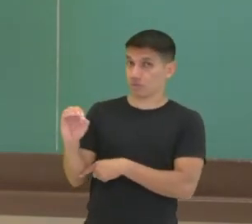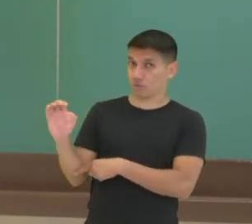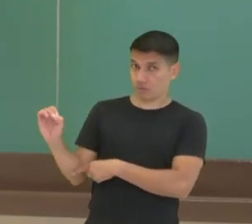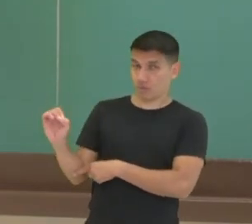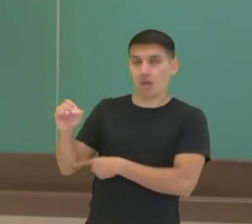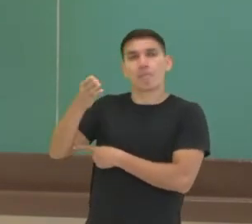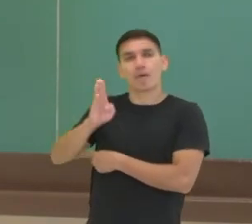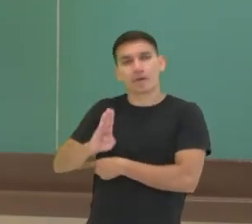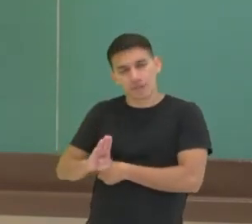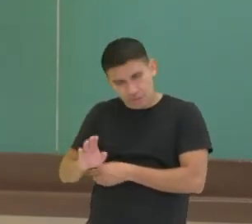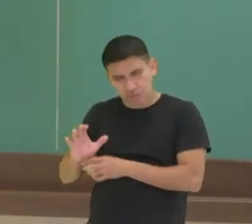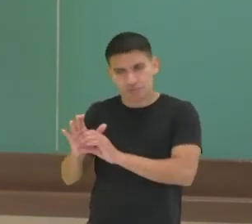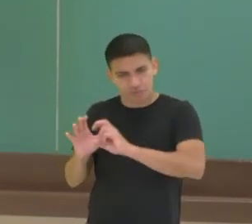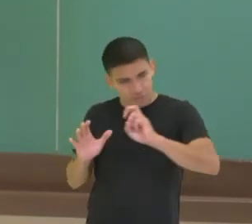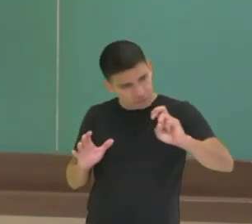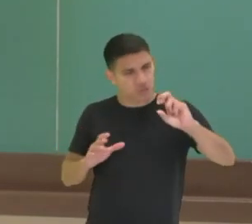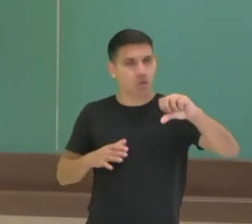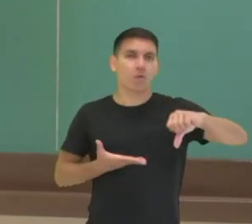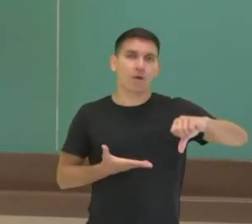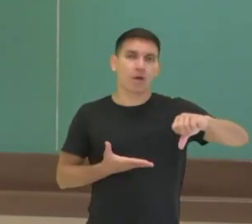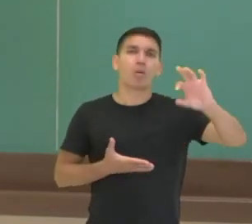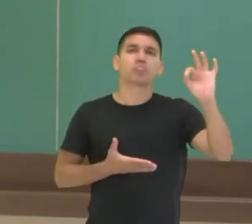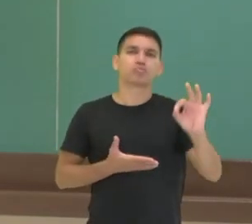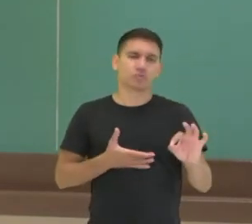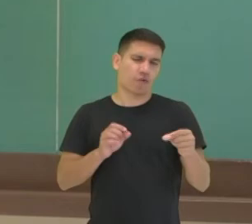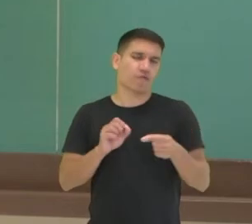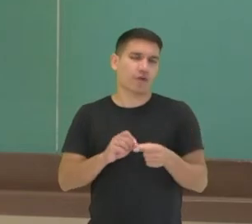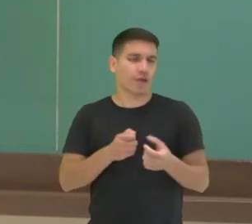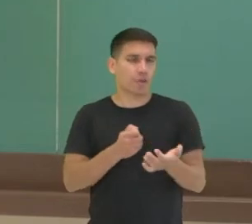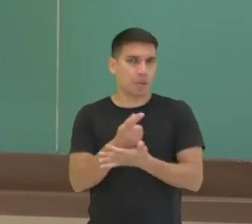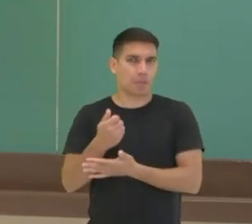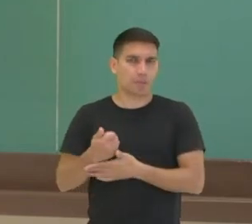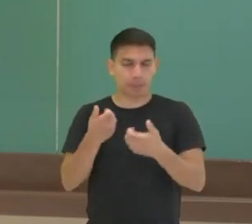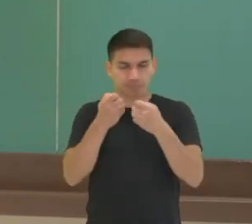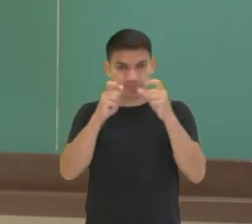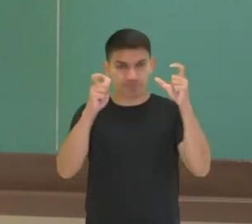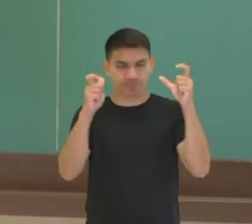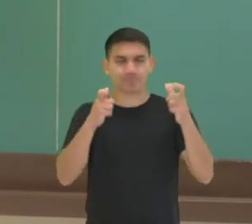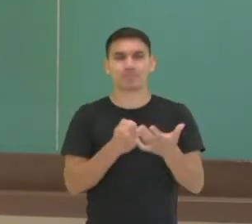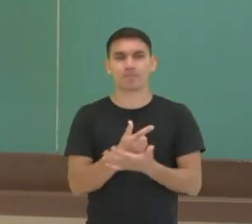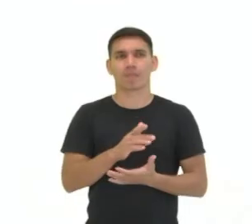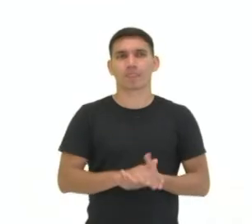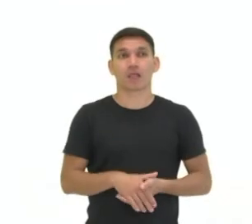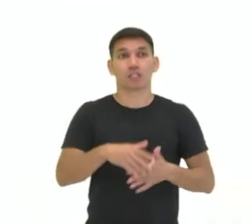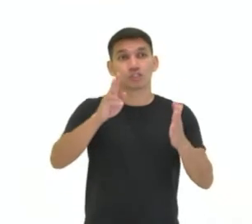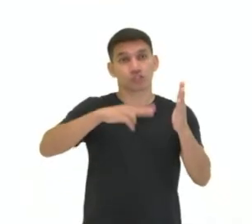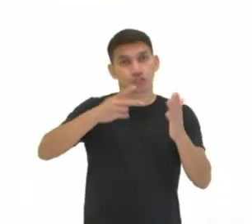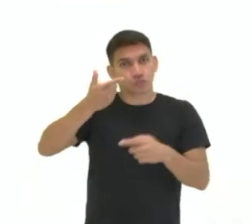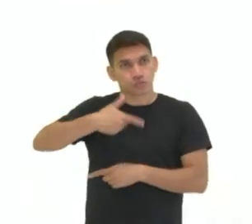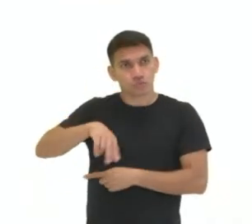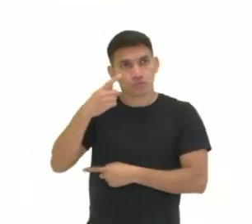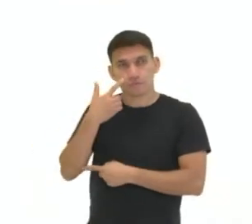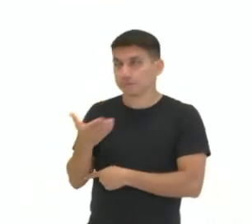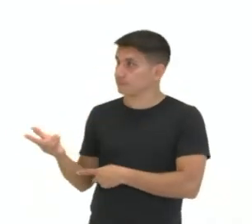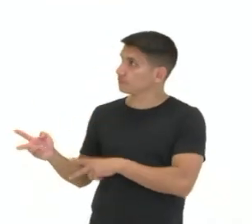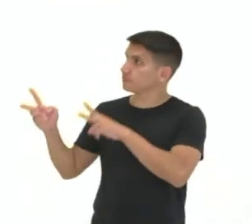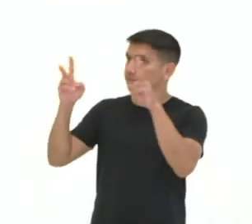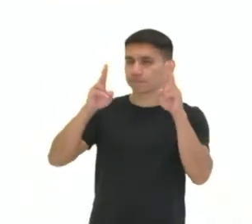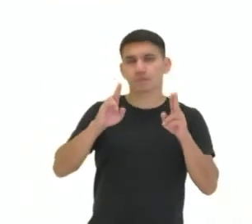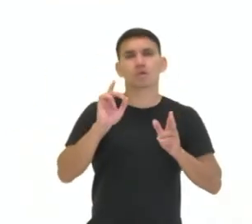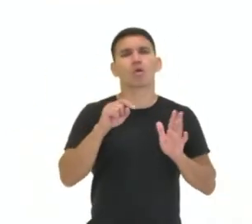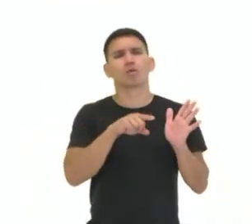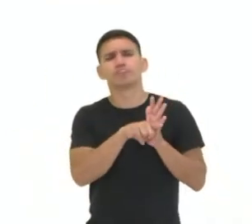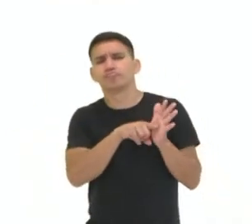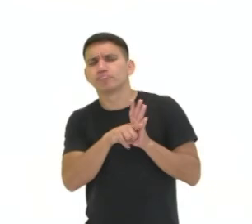as compras por impulso, ok? Então, vamos ler novamente aqui, convido vocês para fazer a leitura comigo, né?